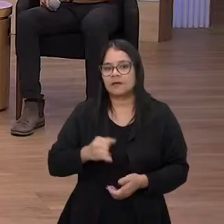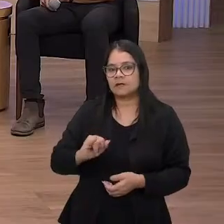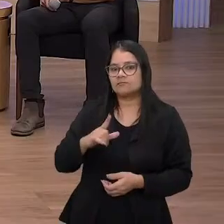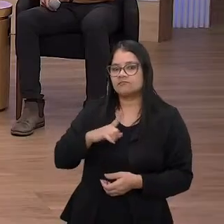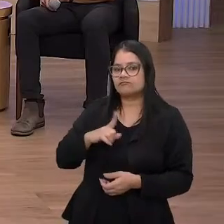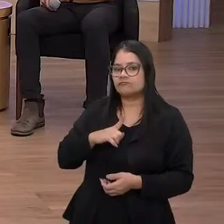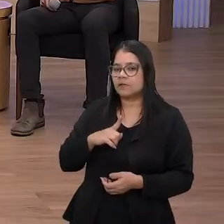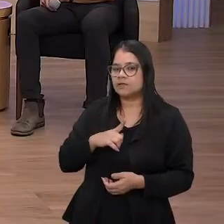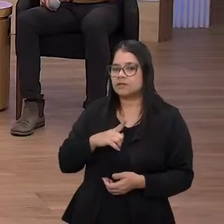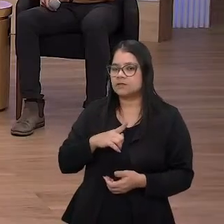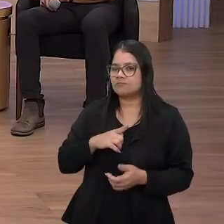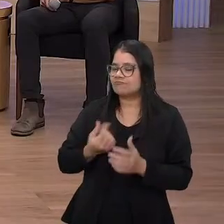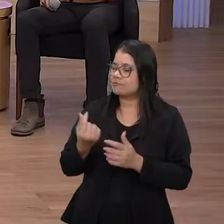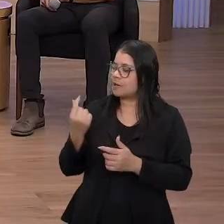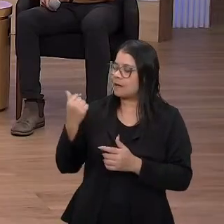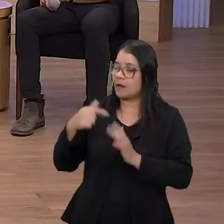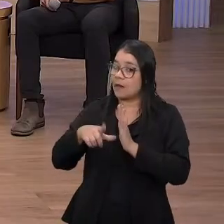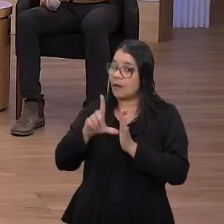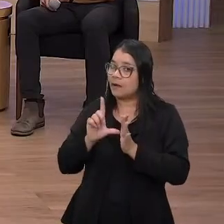essa informação